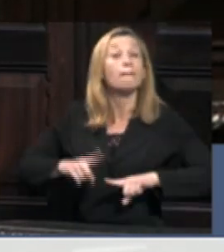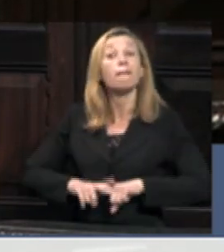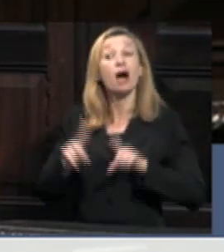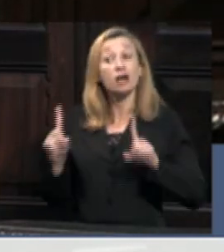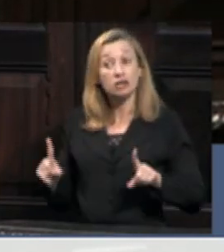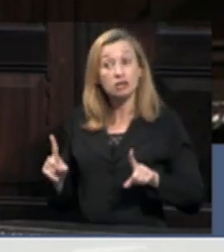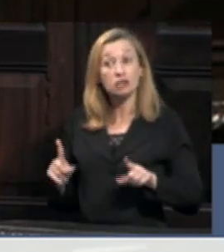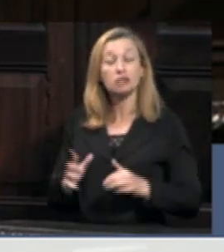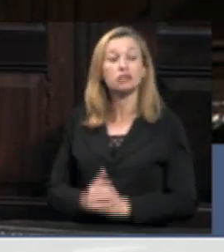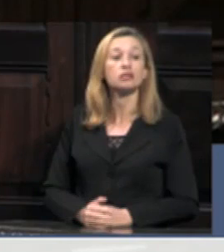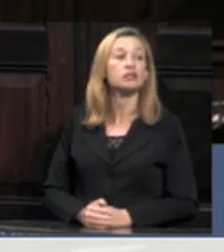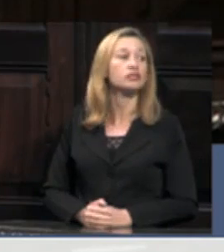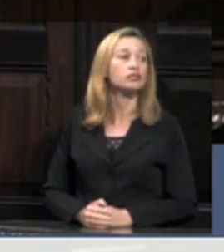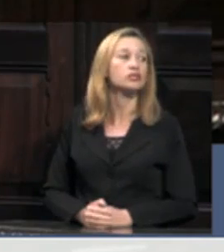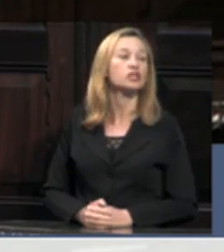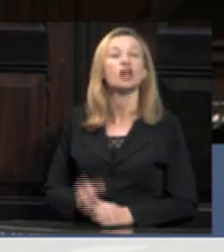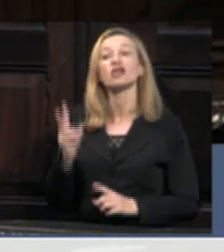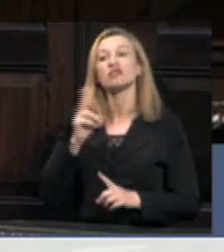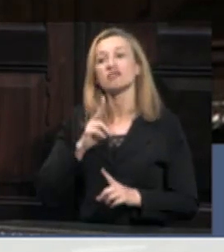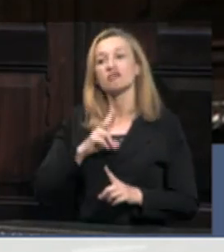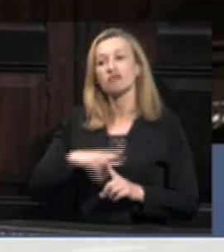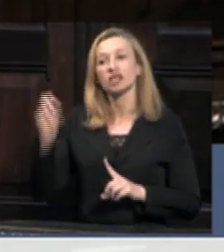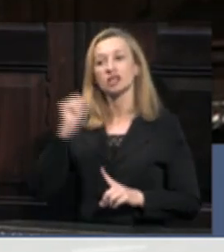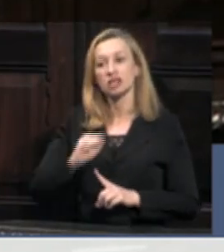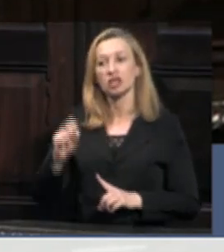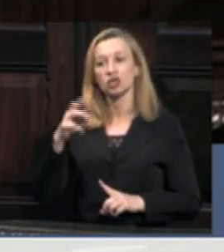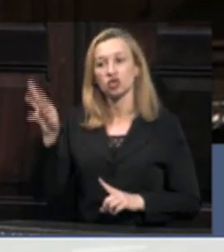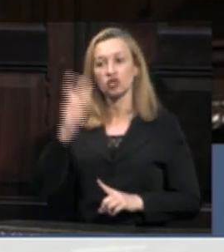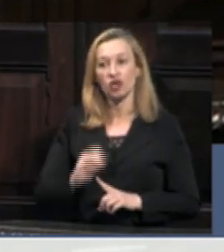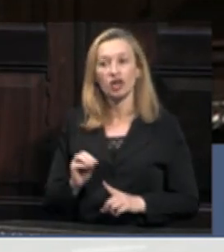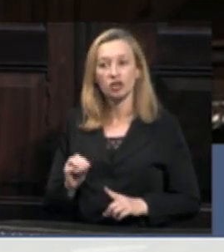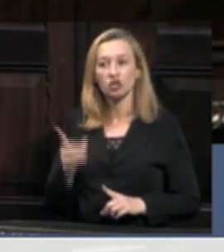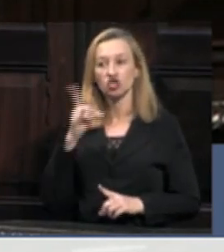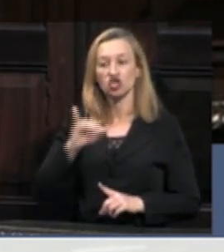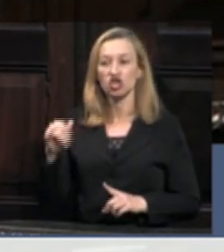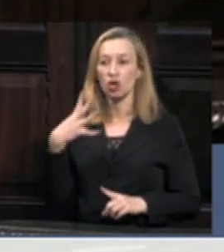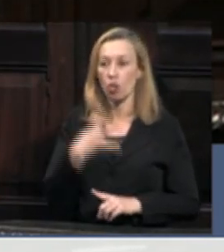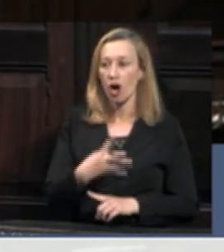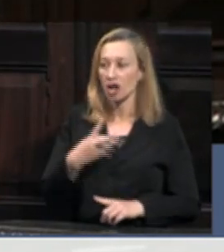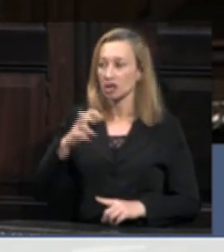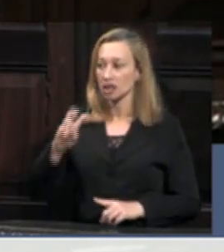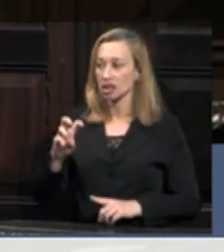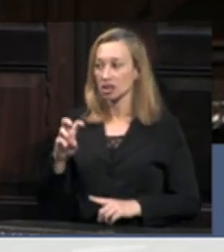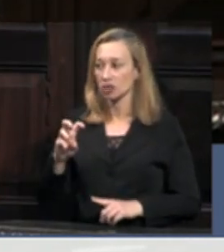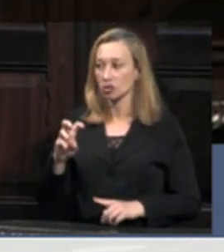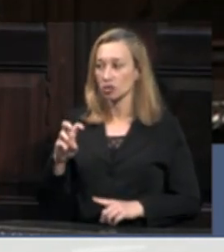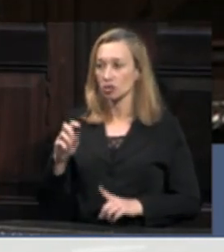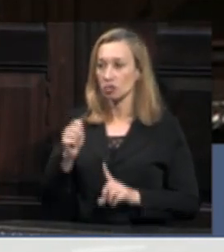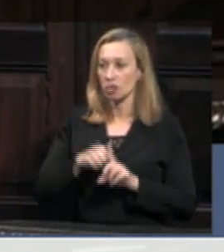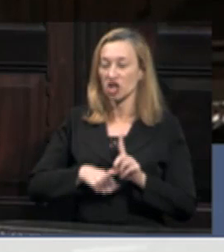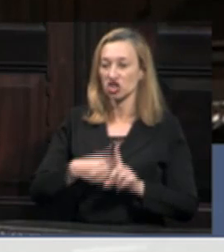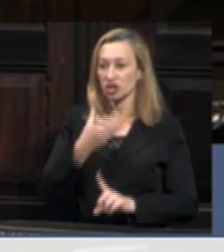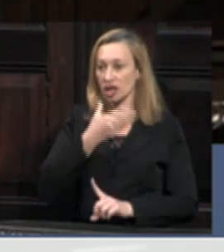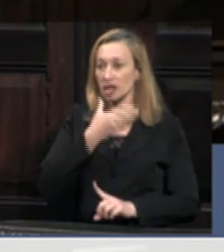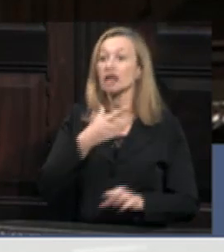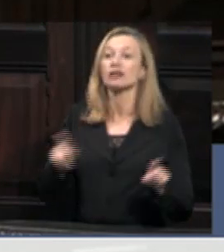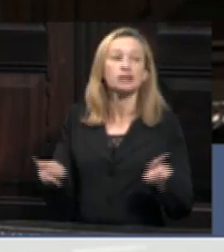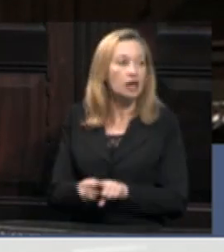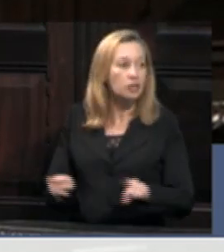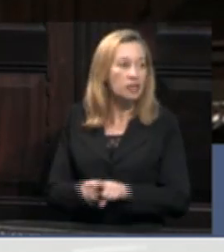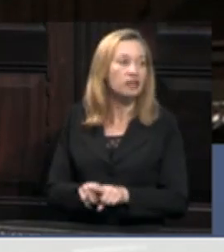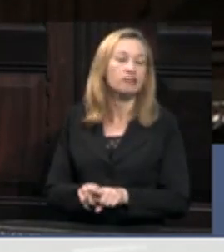Mas, vencidos os vetos, dia 4 e 5 de dezembro, também